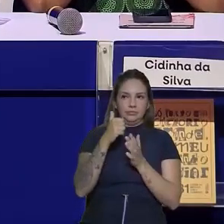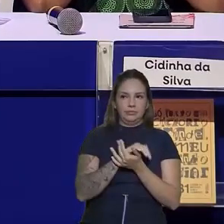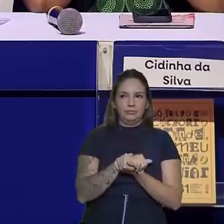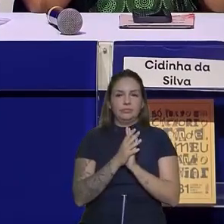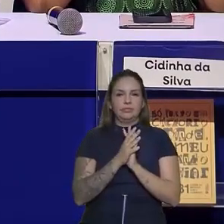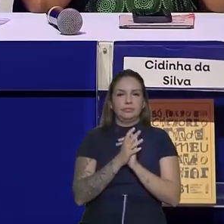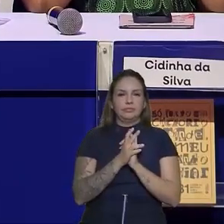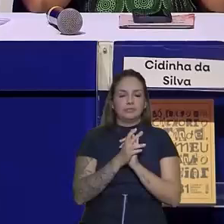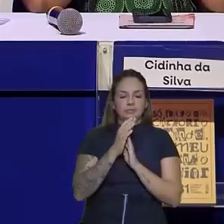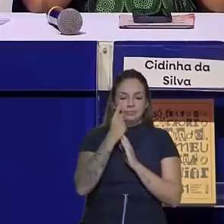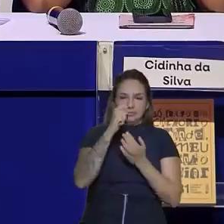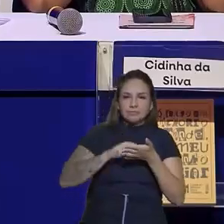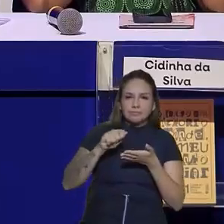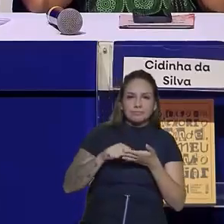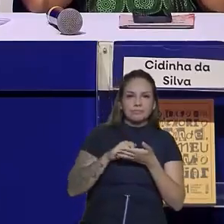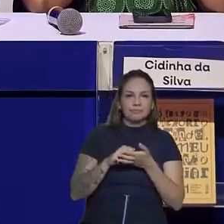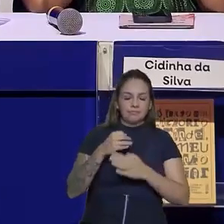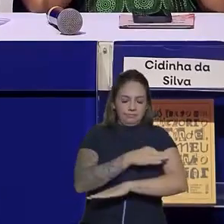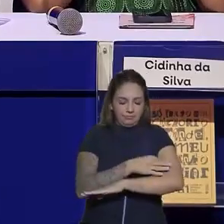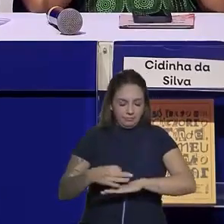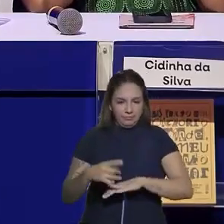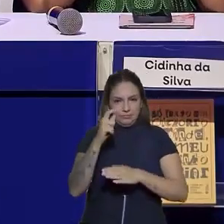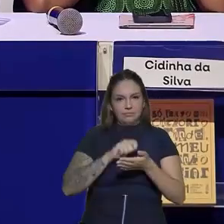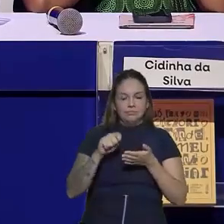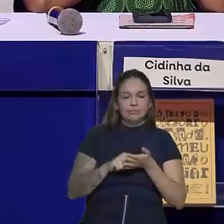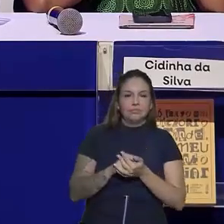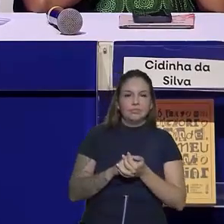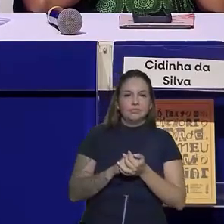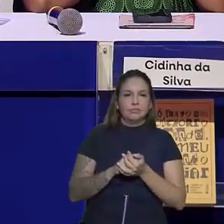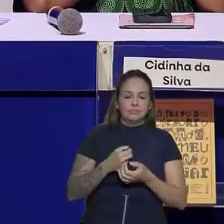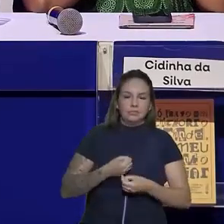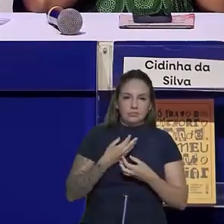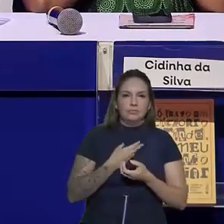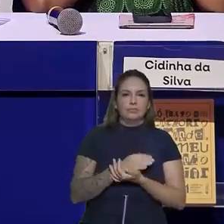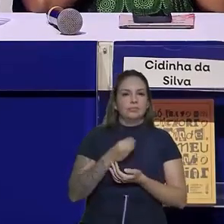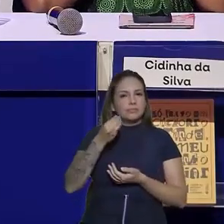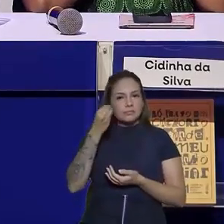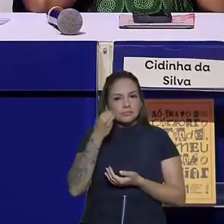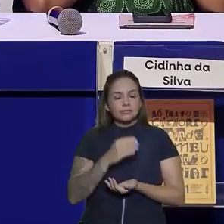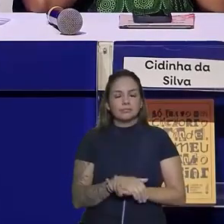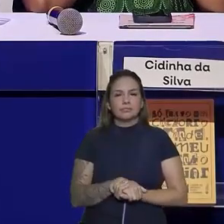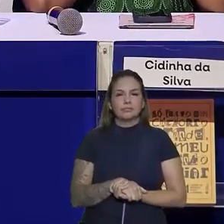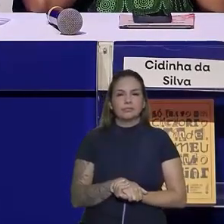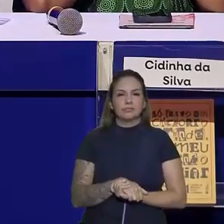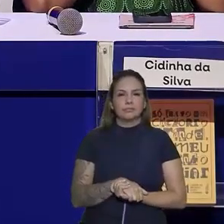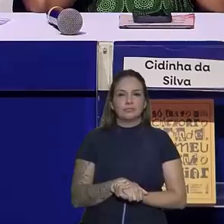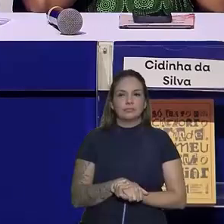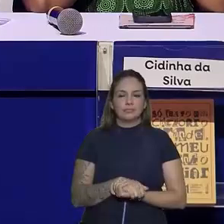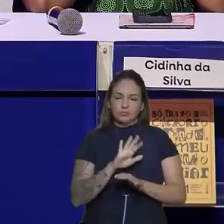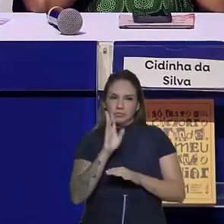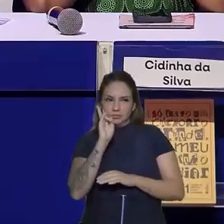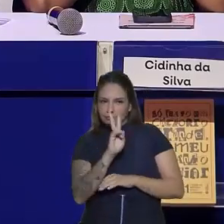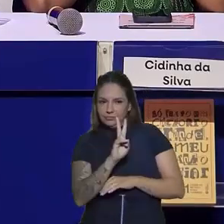vez. Uma escrita, né, ficcional, uma escrita ali poética, experimentando, e eu lembro que eu vi a Cidinha e eu fiquei de